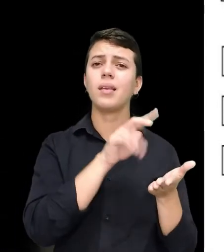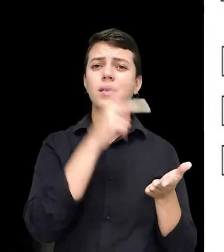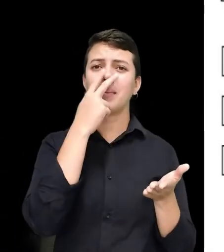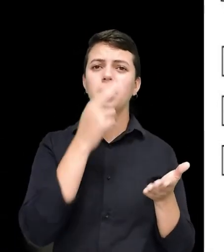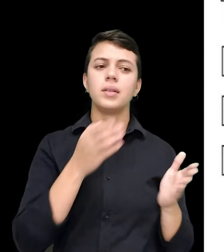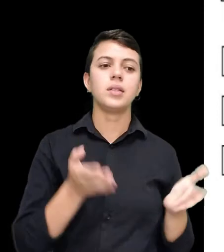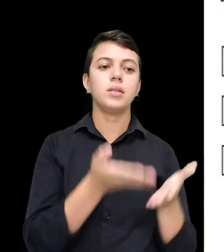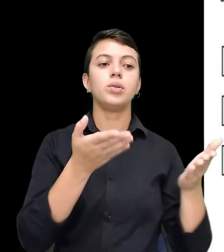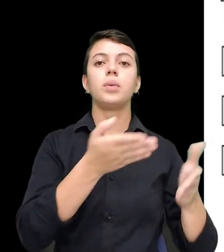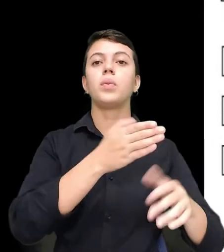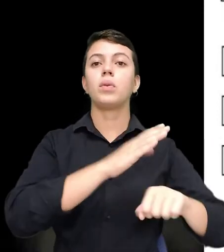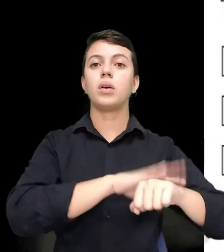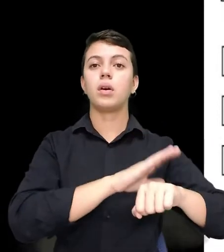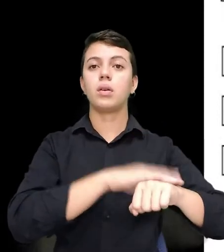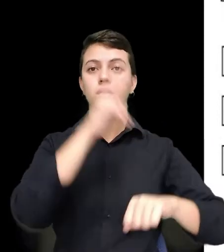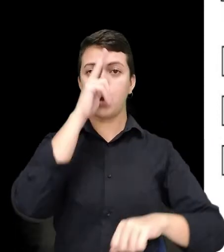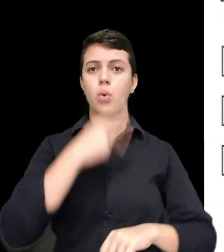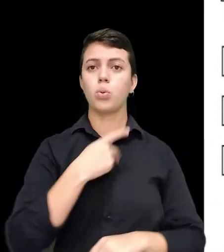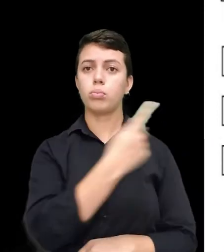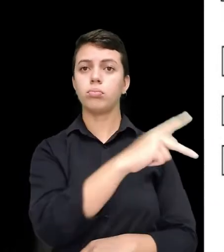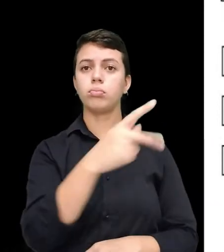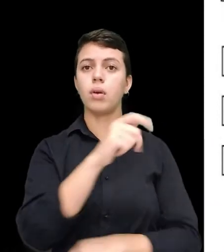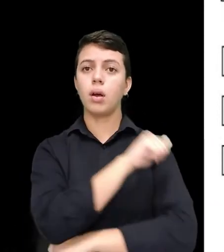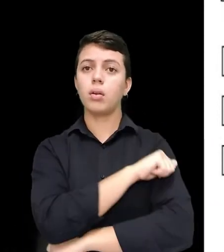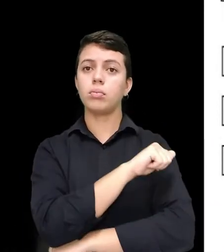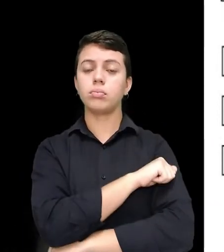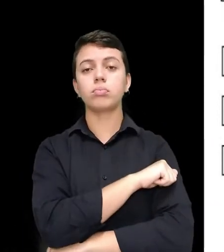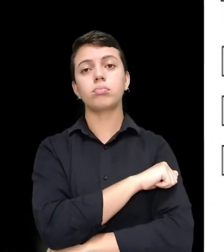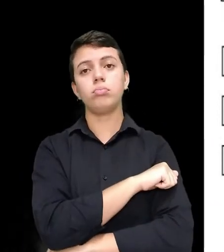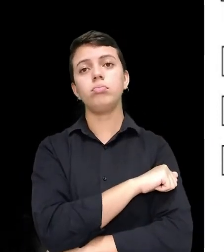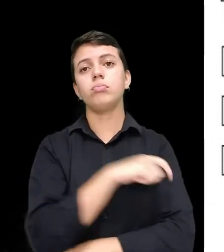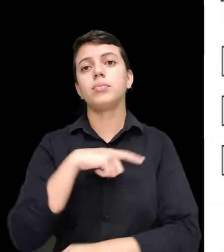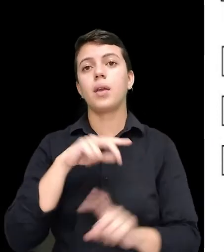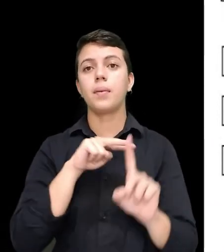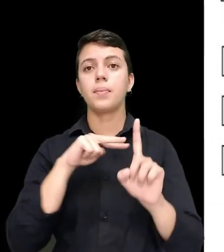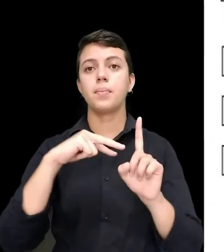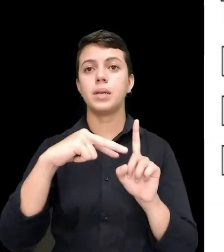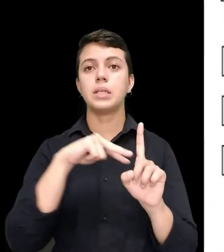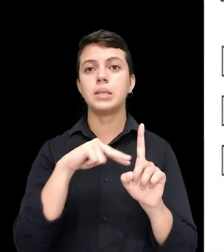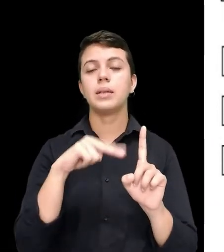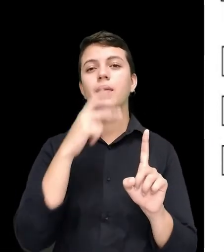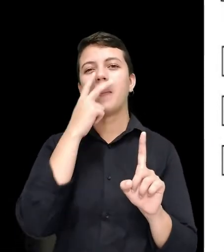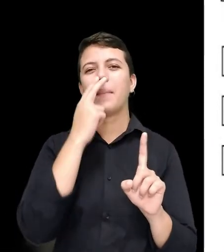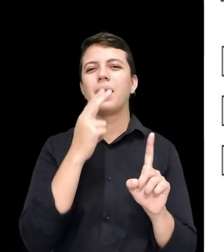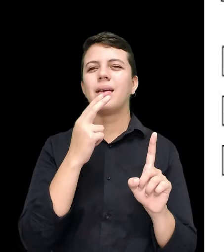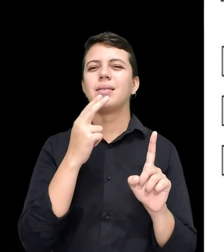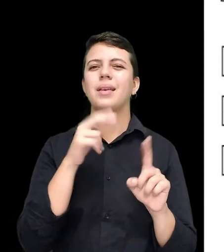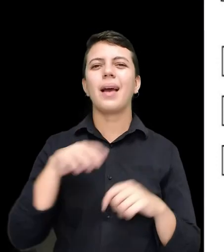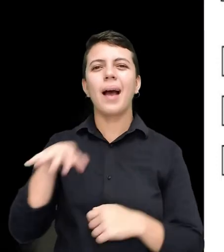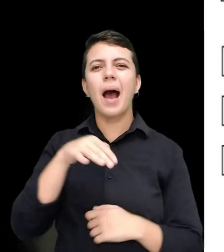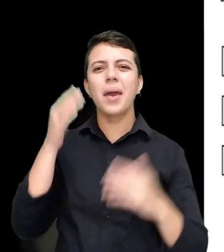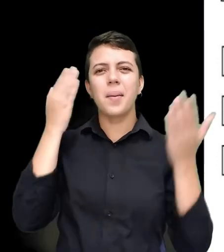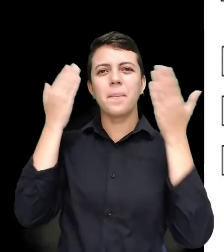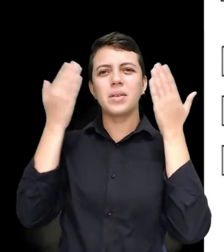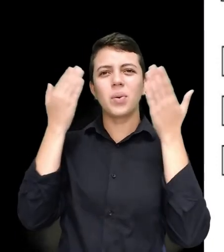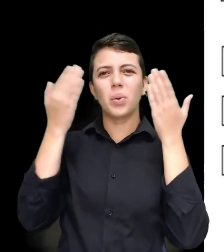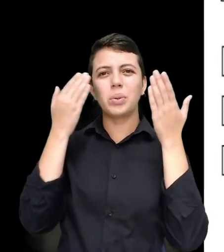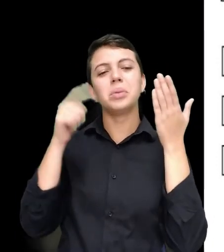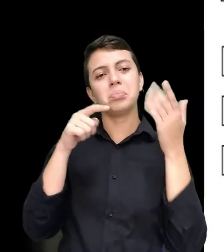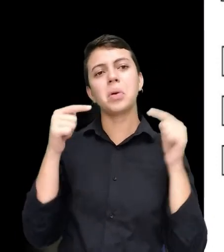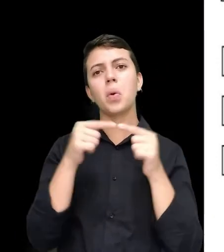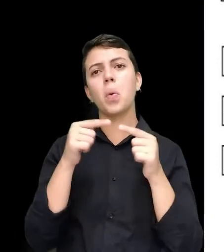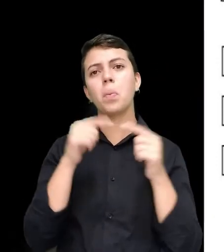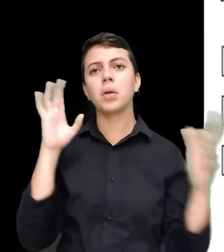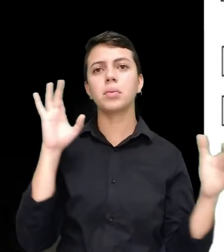de conhecimentos, né? Tem uma visão aí também muito da psicologia e